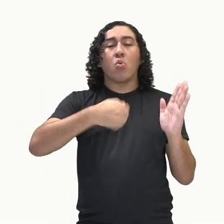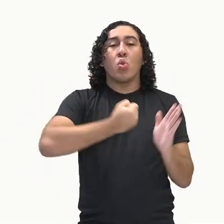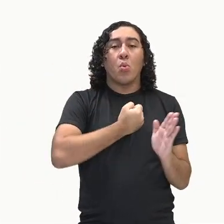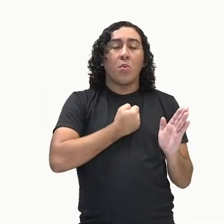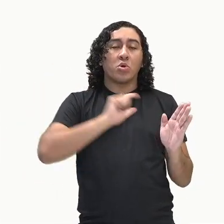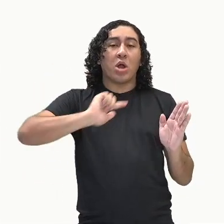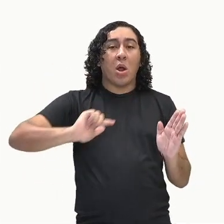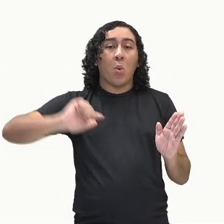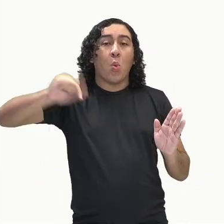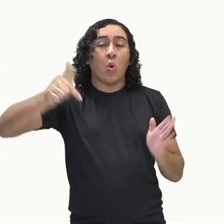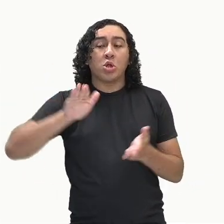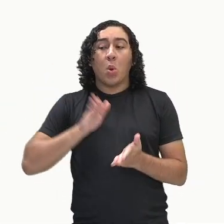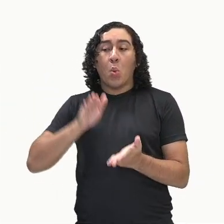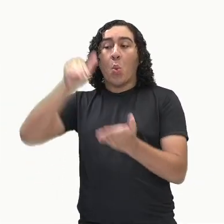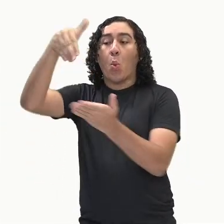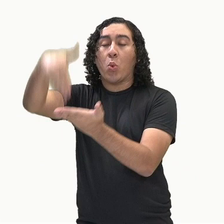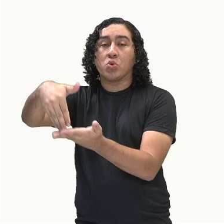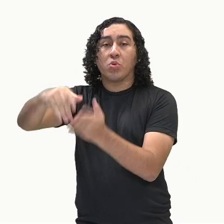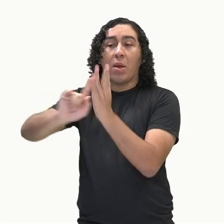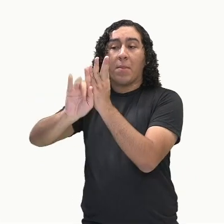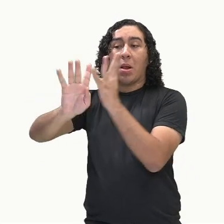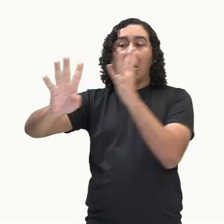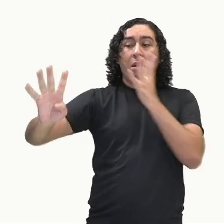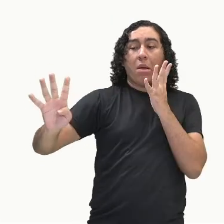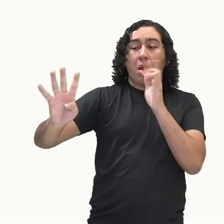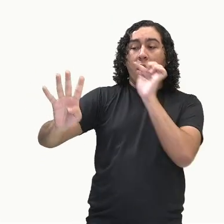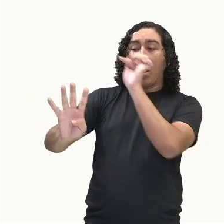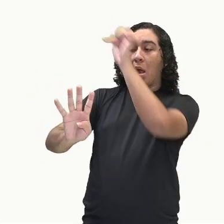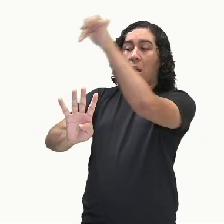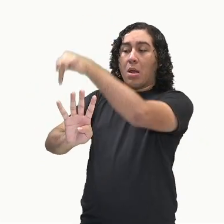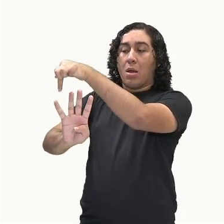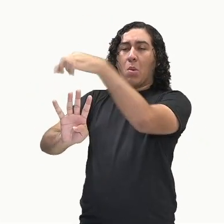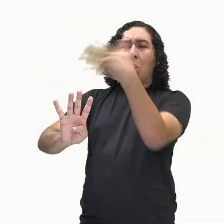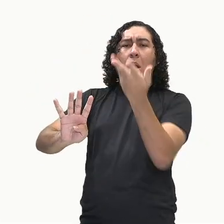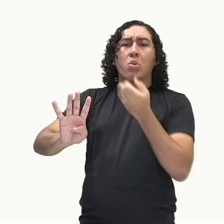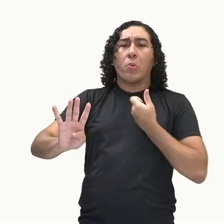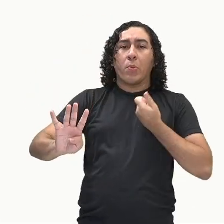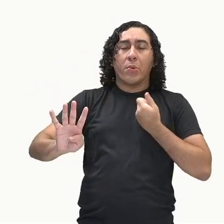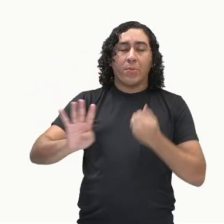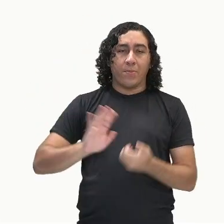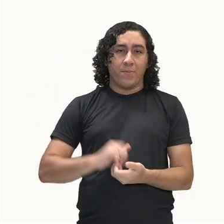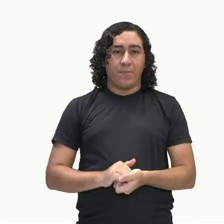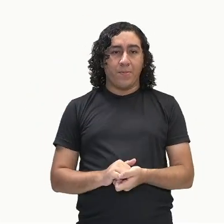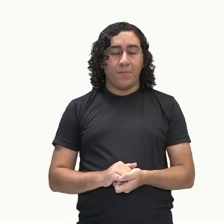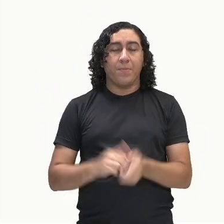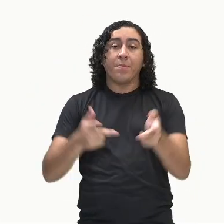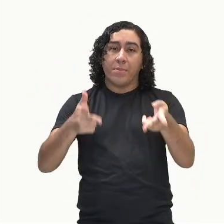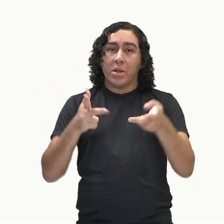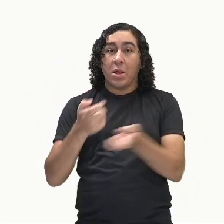da última senha? Tudo bem. Então, olha a ideia